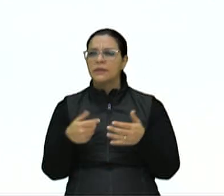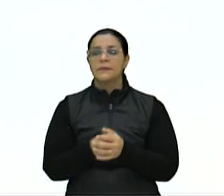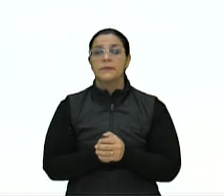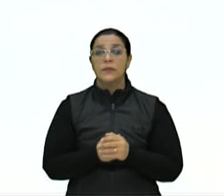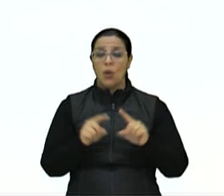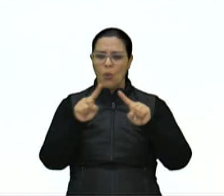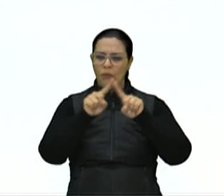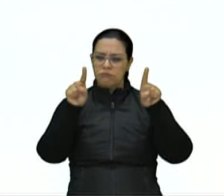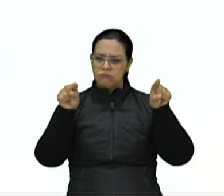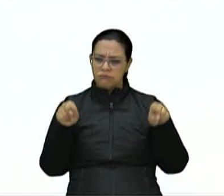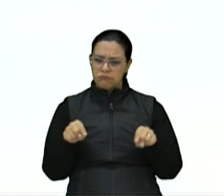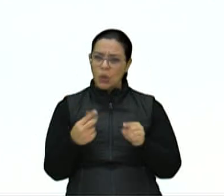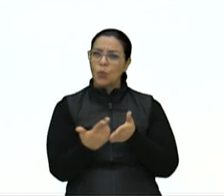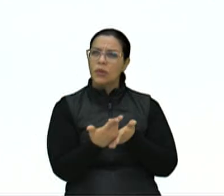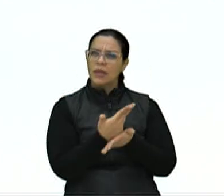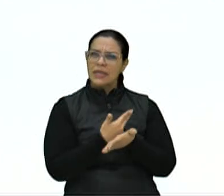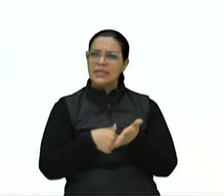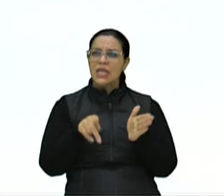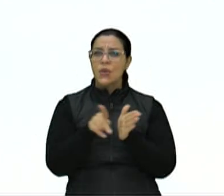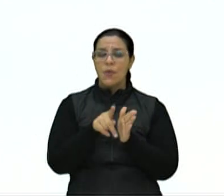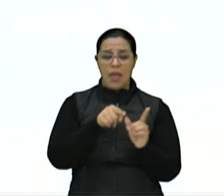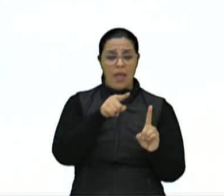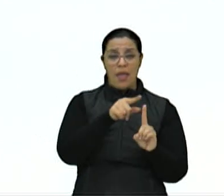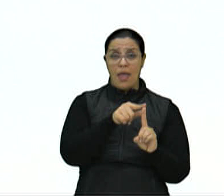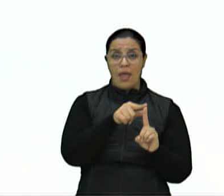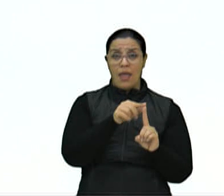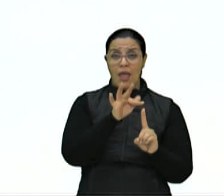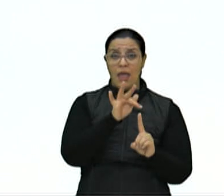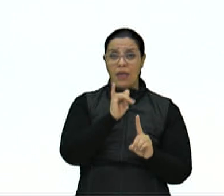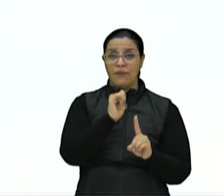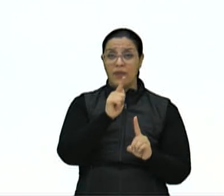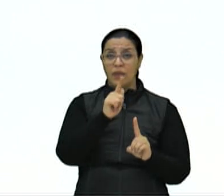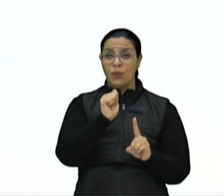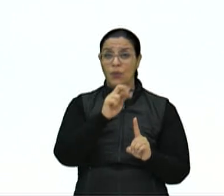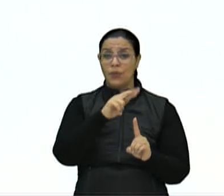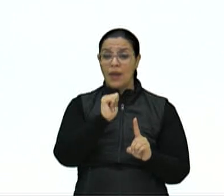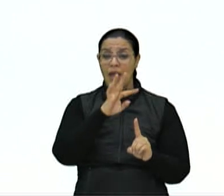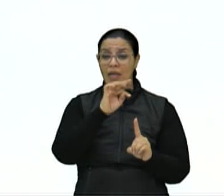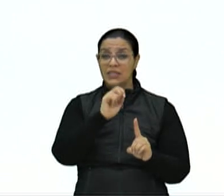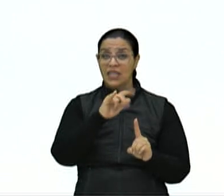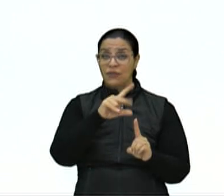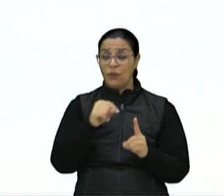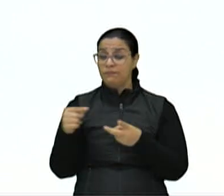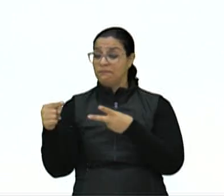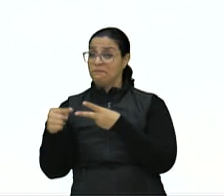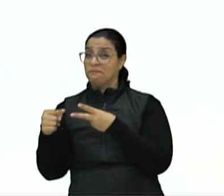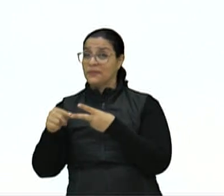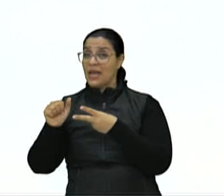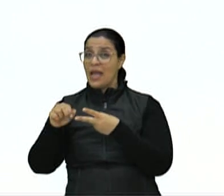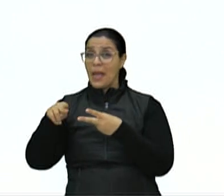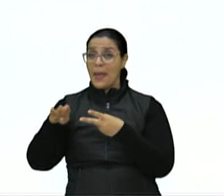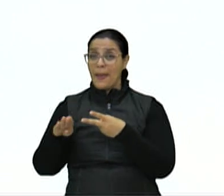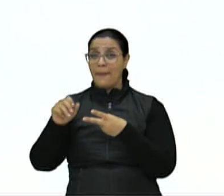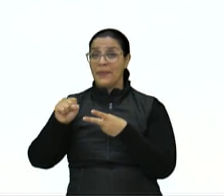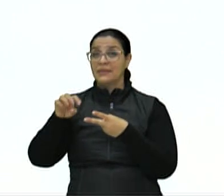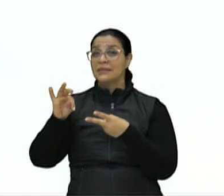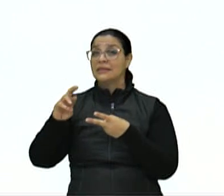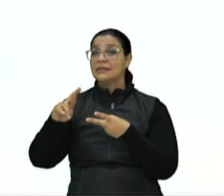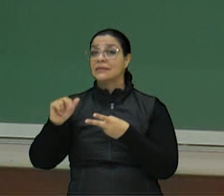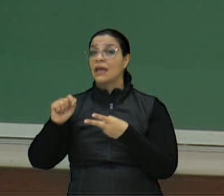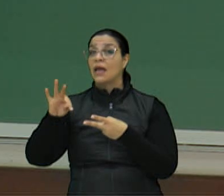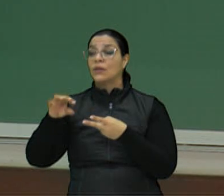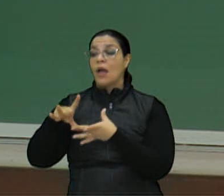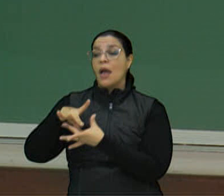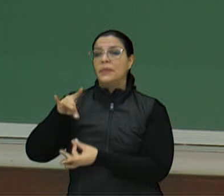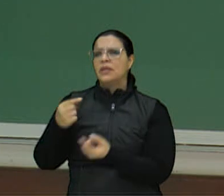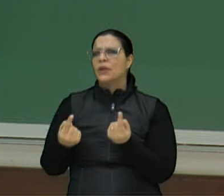imagem abaixo é uma arte figurativa ou abstrata? Vocês já estudaram sobre figurativo e abstrato, eu não vou dar dica dessa vez. Tentem